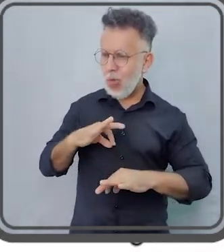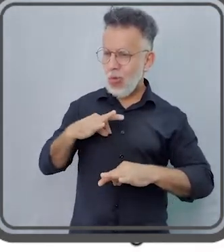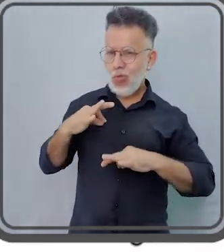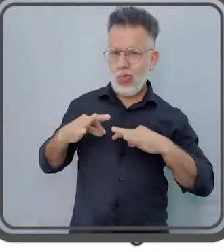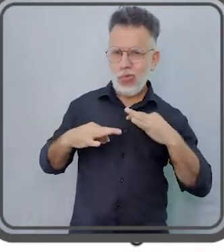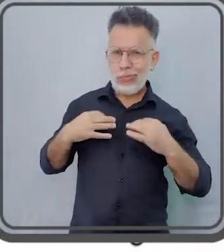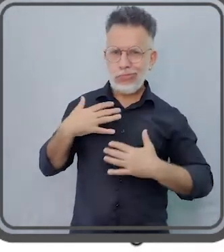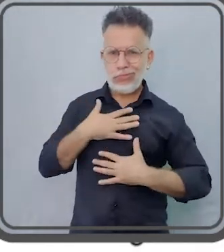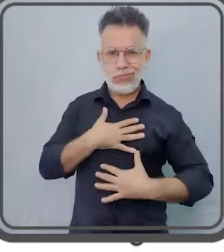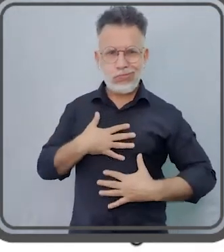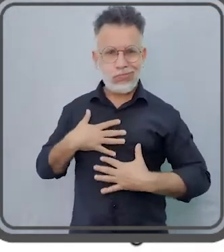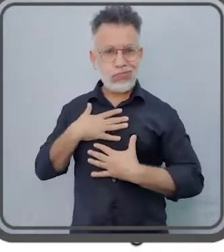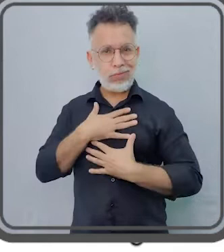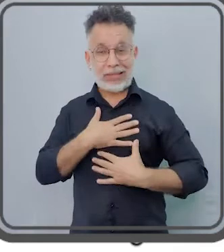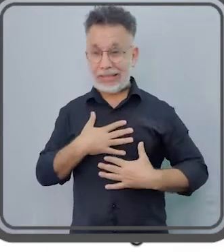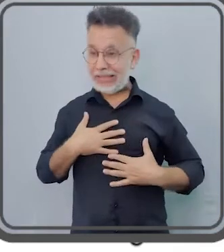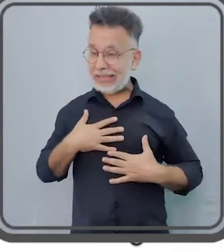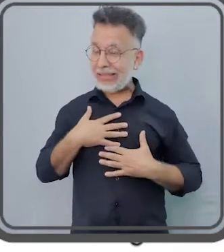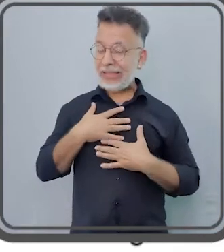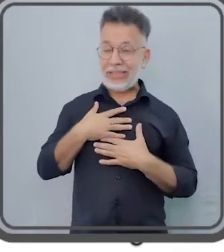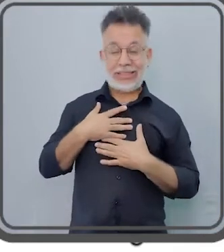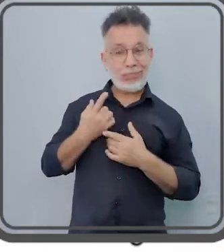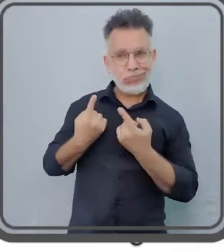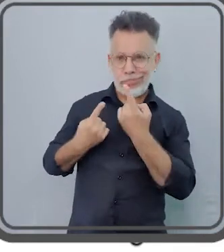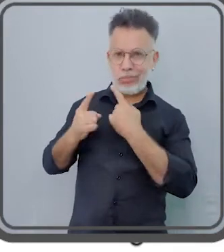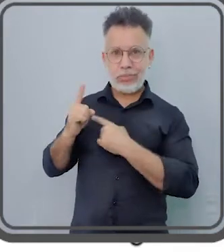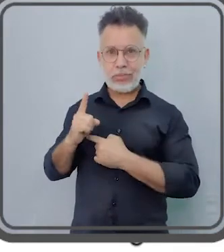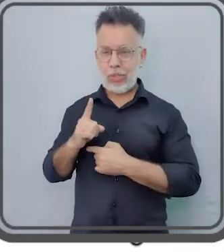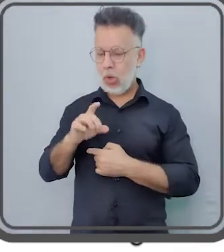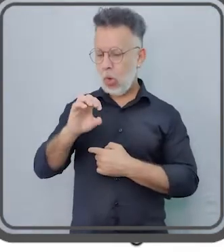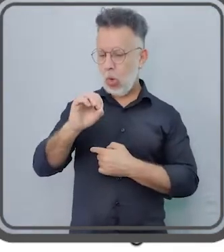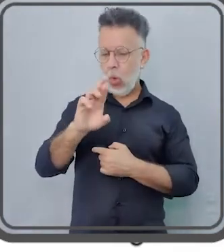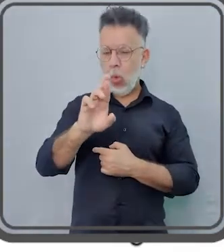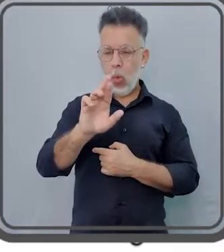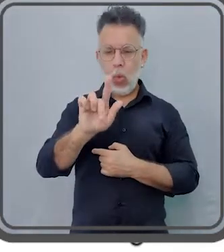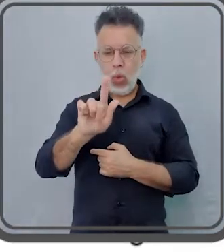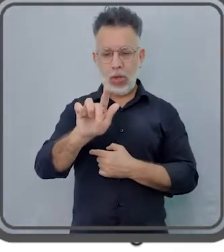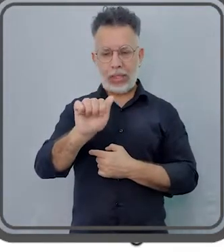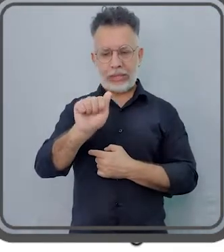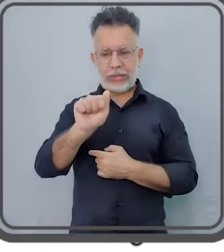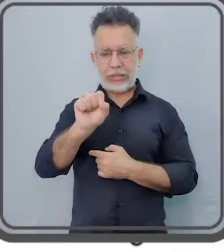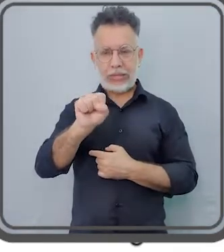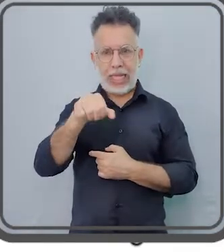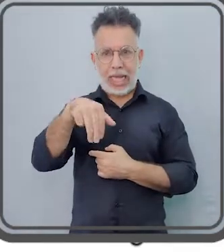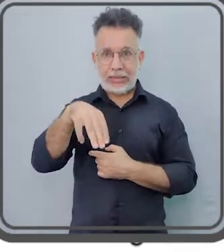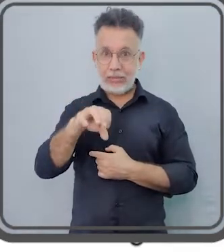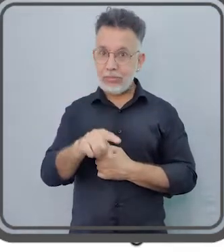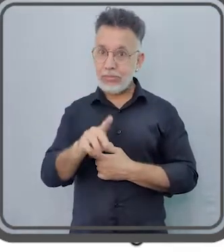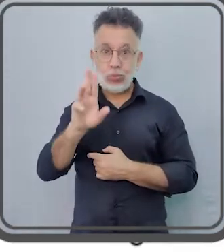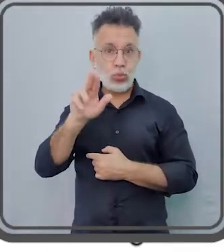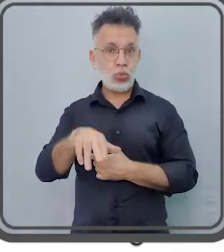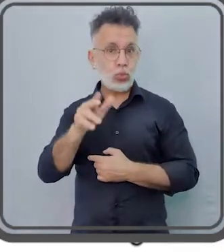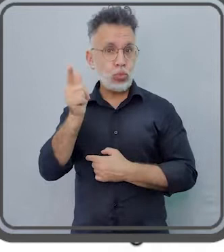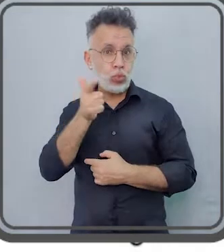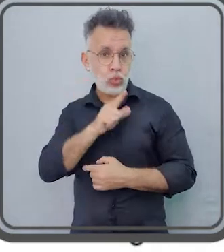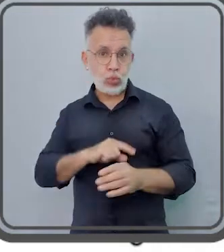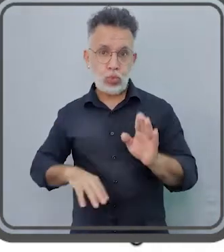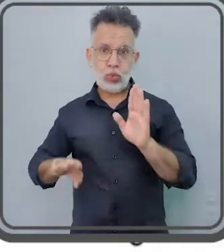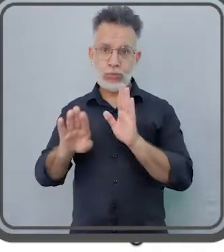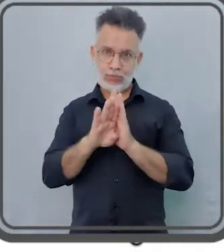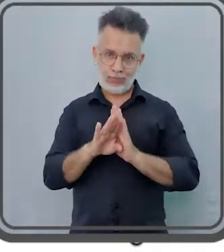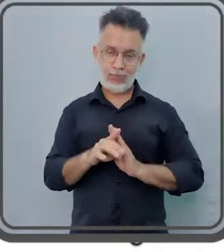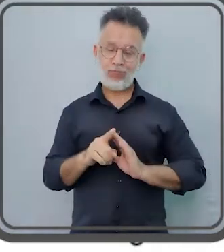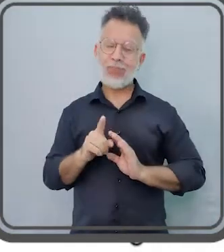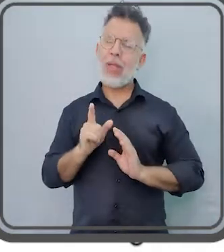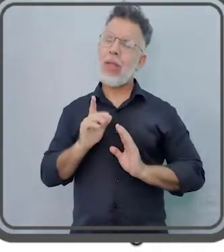acho que essa mudança toda assim, de reflexão, sem dúvida nenhuma, vai abrir mais espaços para empreendedores,